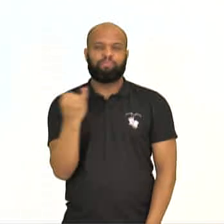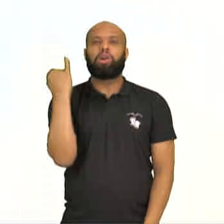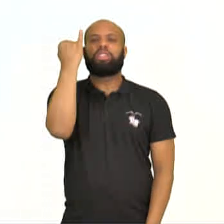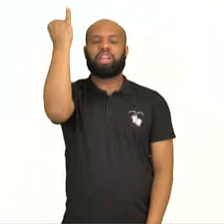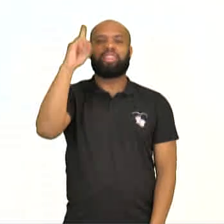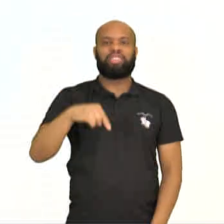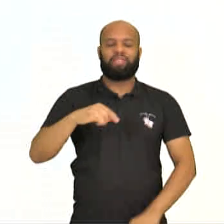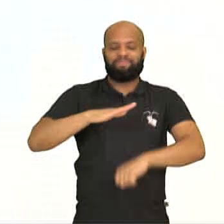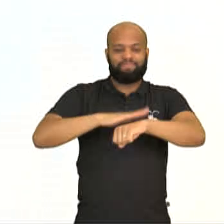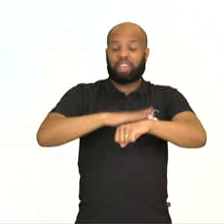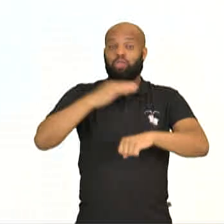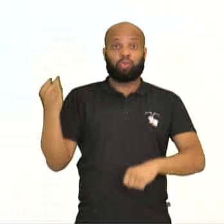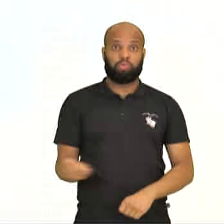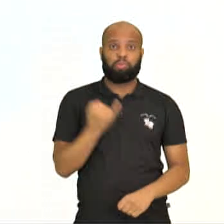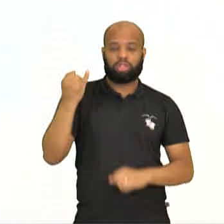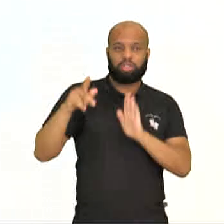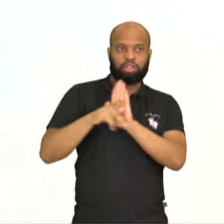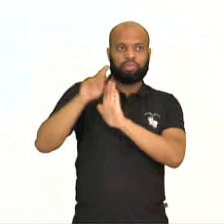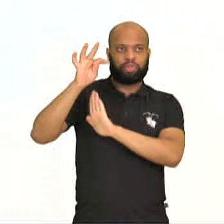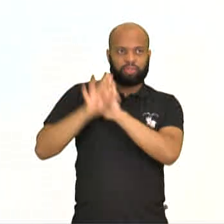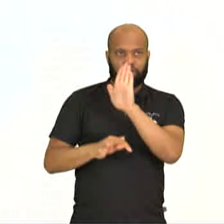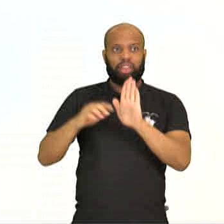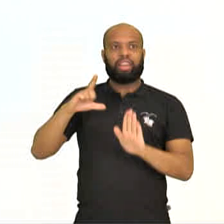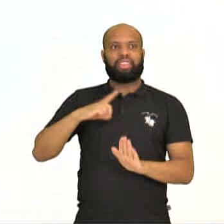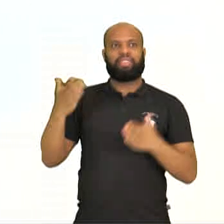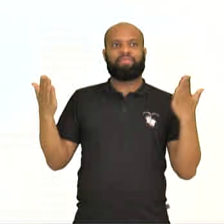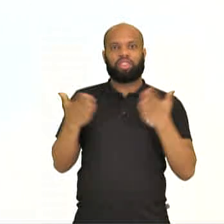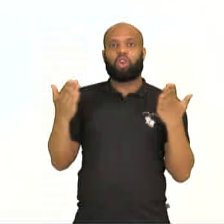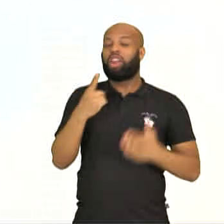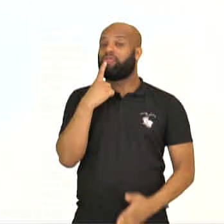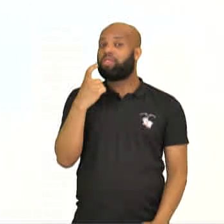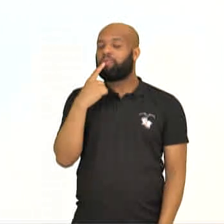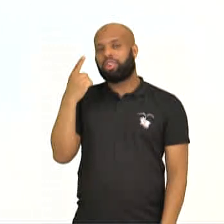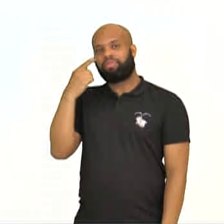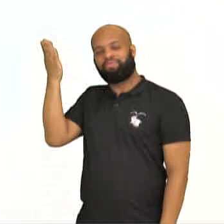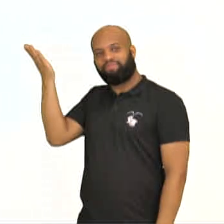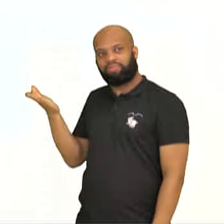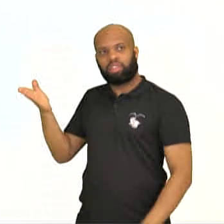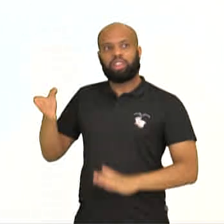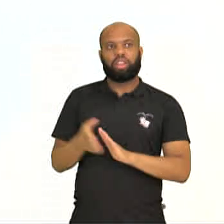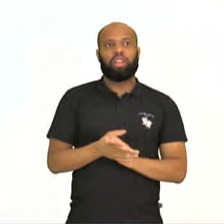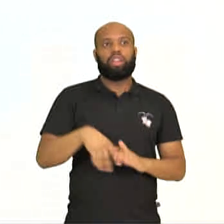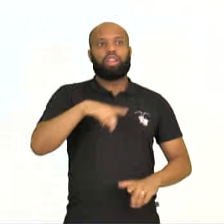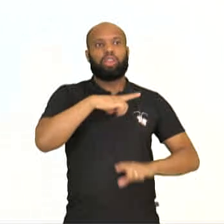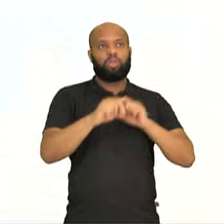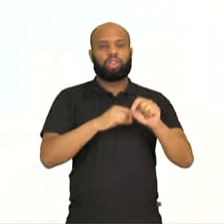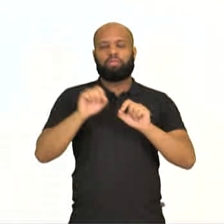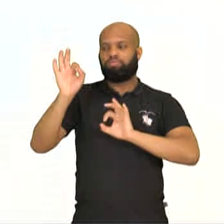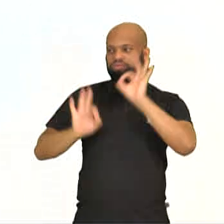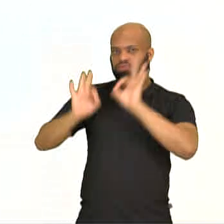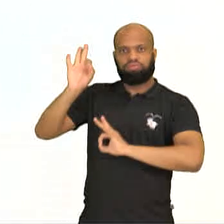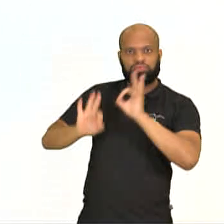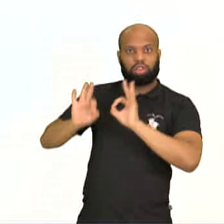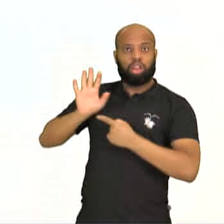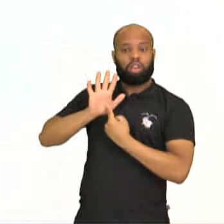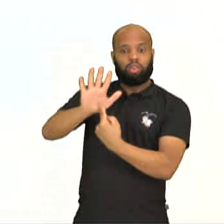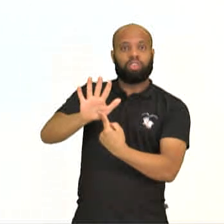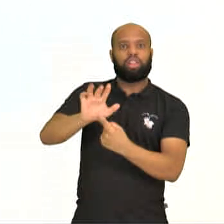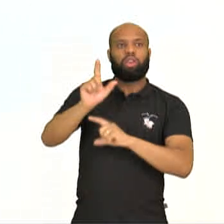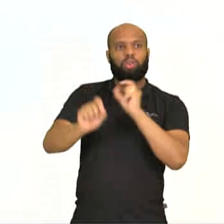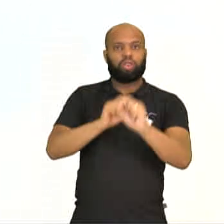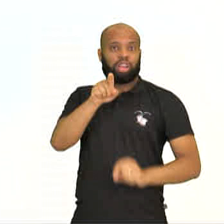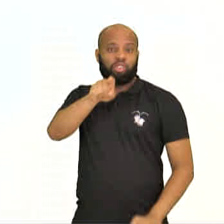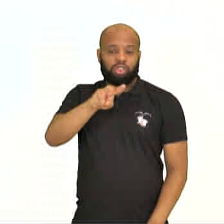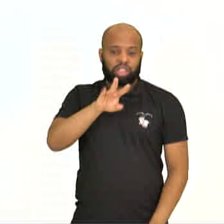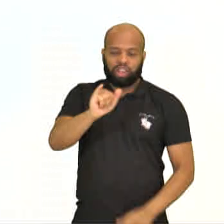as partes mais importantes desse texto, estão em destaque, estão em vermelho, né? A gente mapeou ele aqui para vocês, a fim